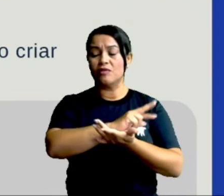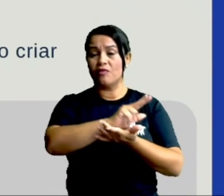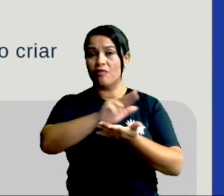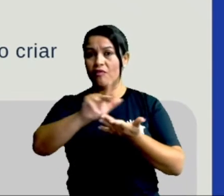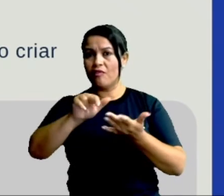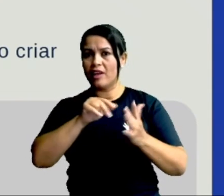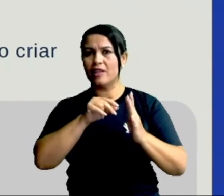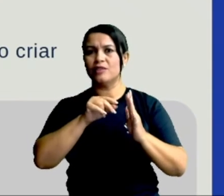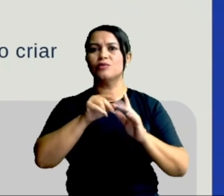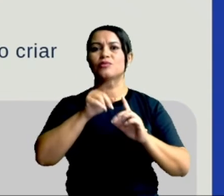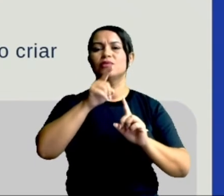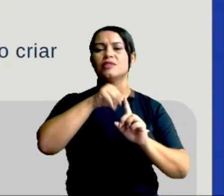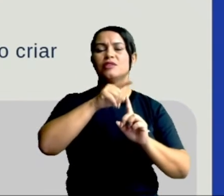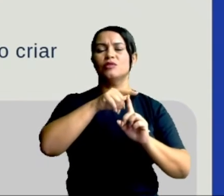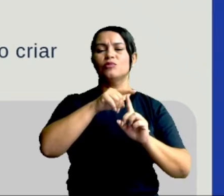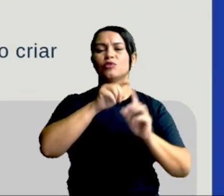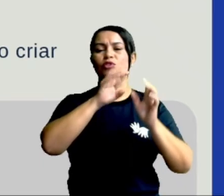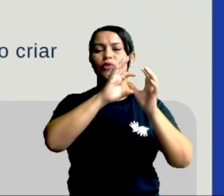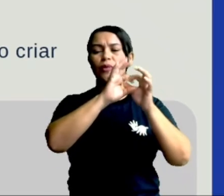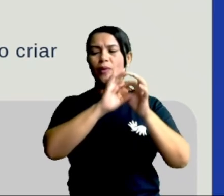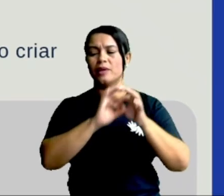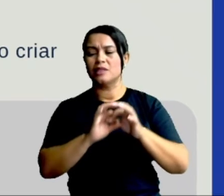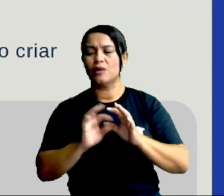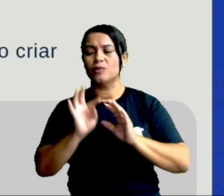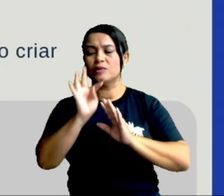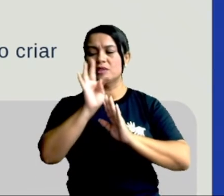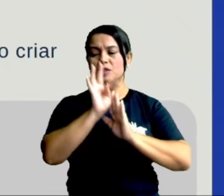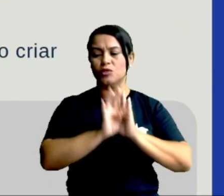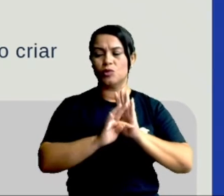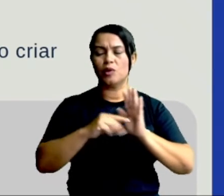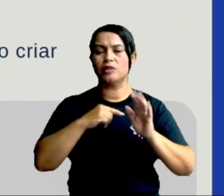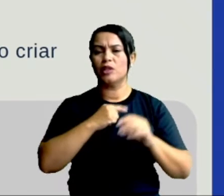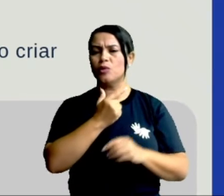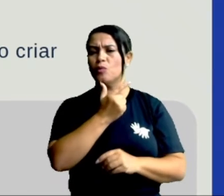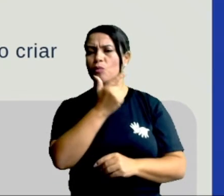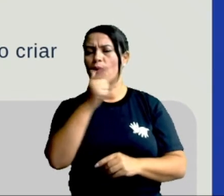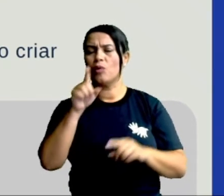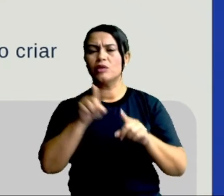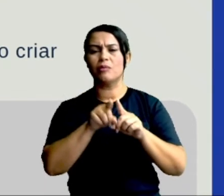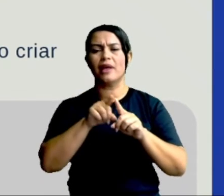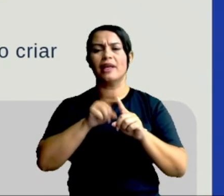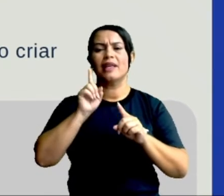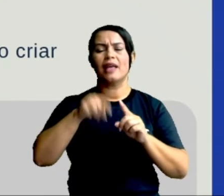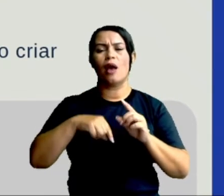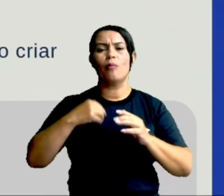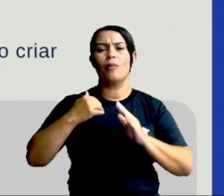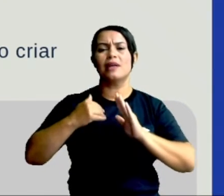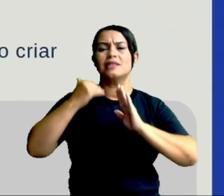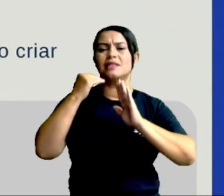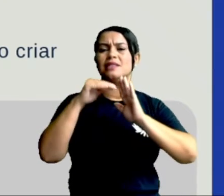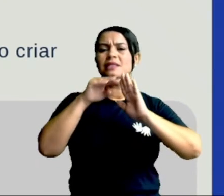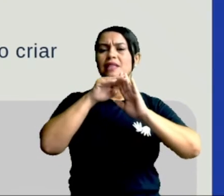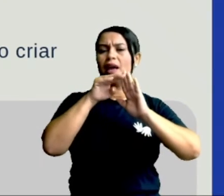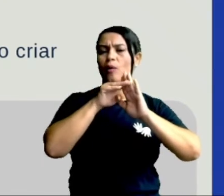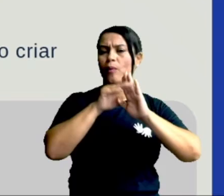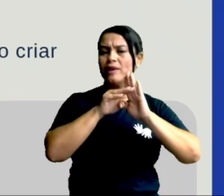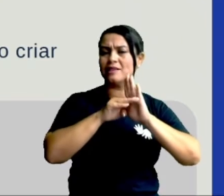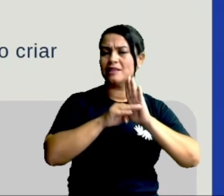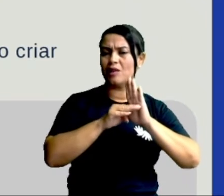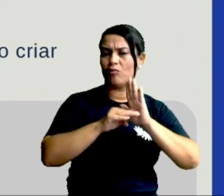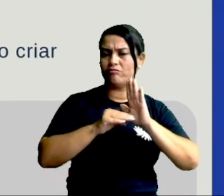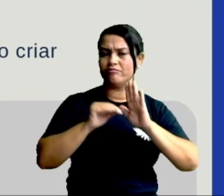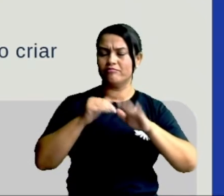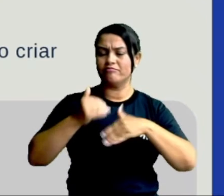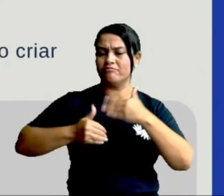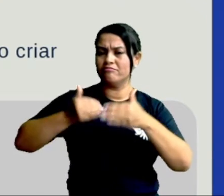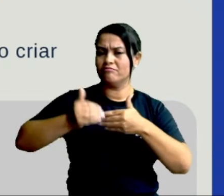tipos de coesão textual. Nós temos o outro tipo que é uma coesão sequencial. Eu falei da referencial, né? E agora eu